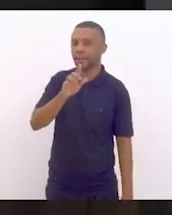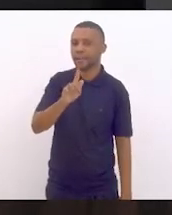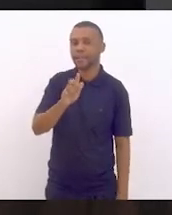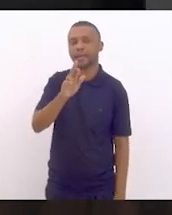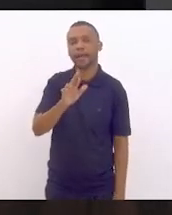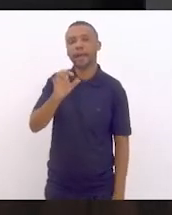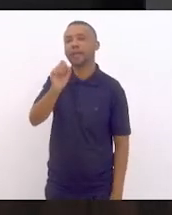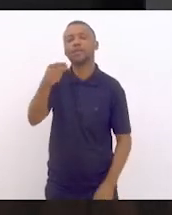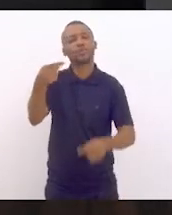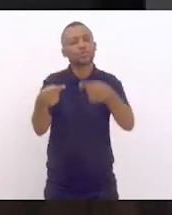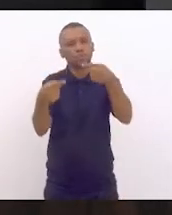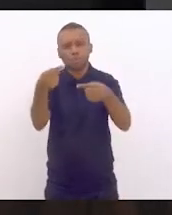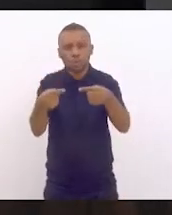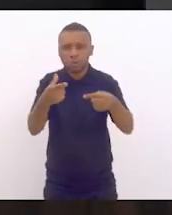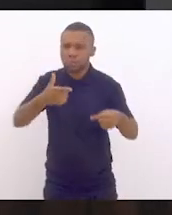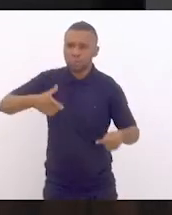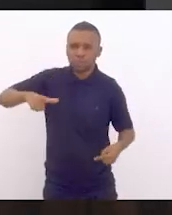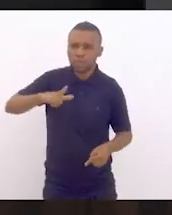Em discussão.